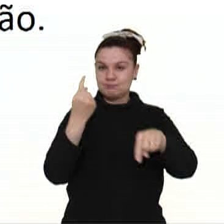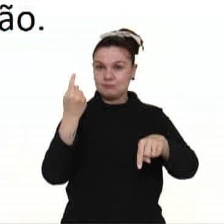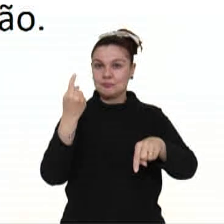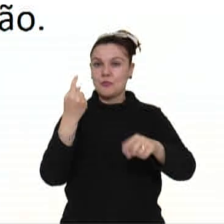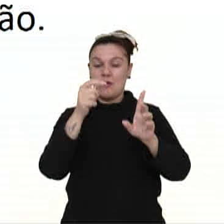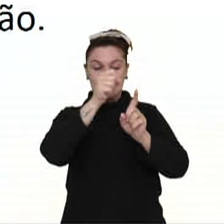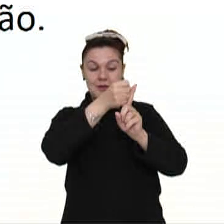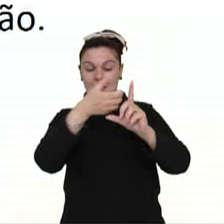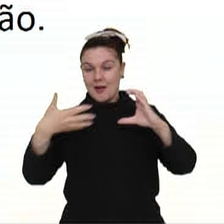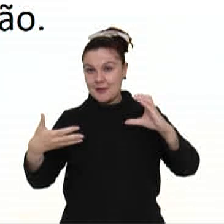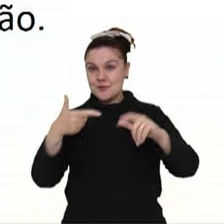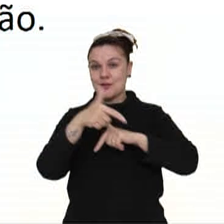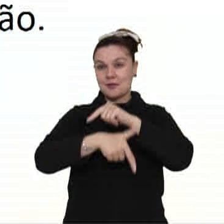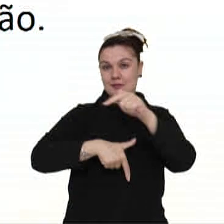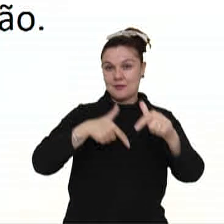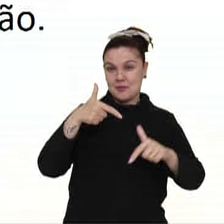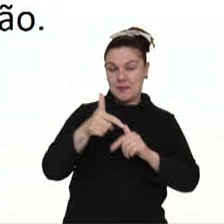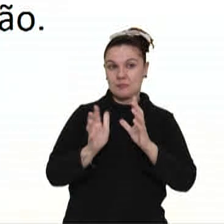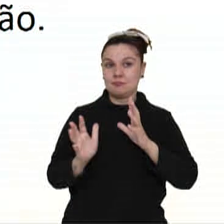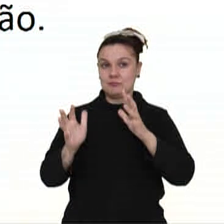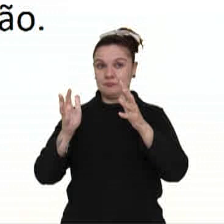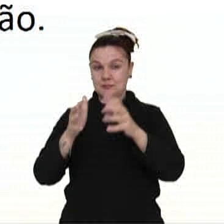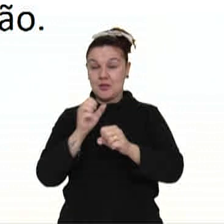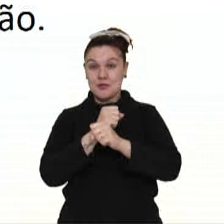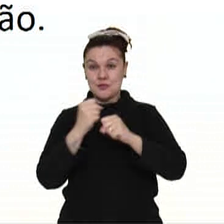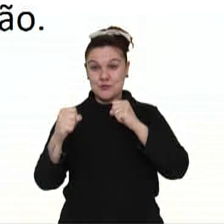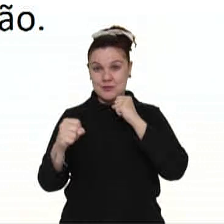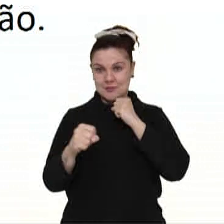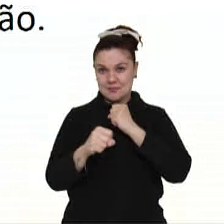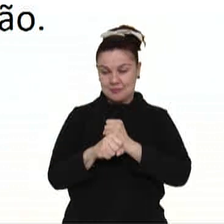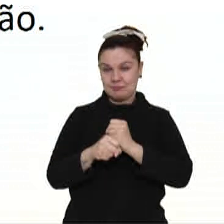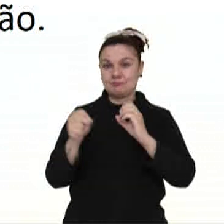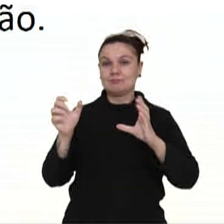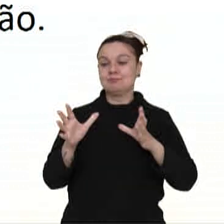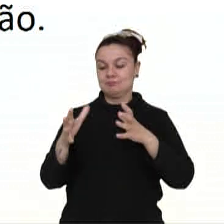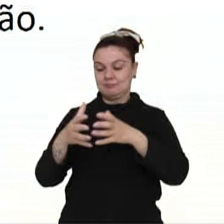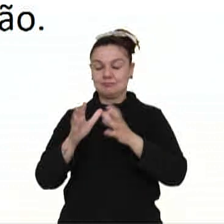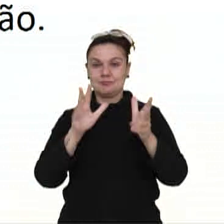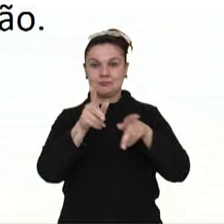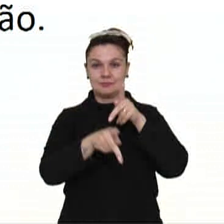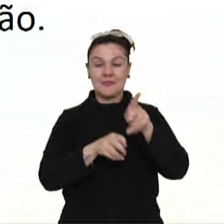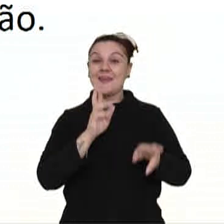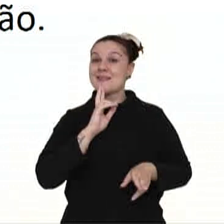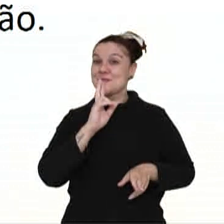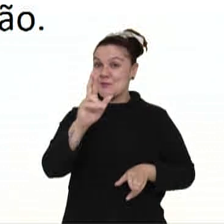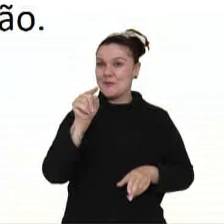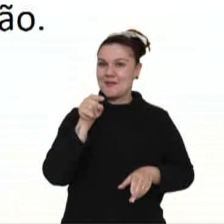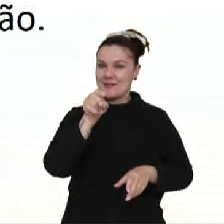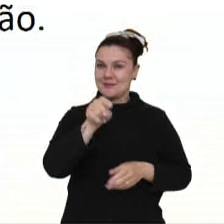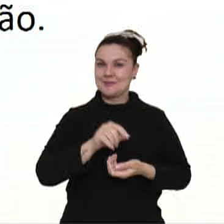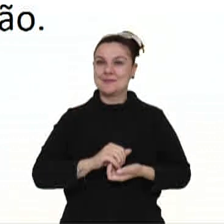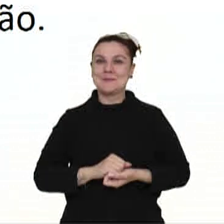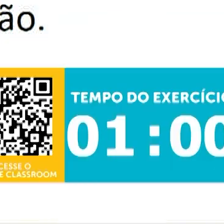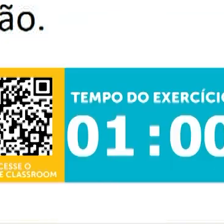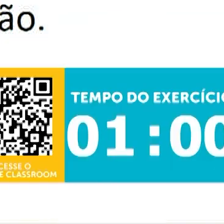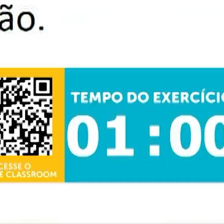uma característica do trabalho nas sociedades tribais. Respondam aí.